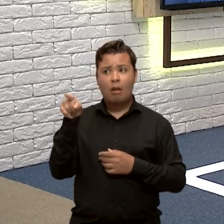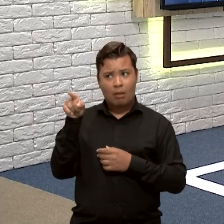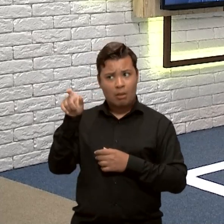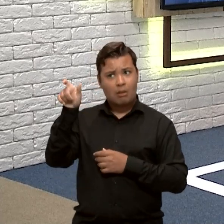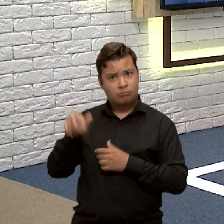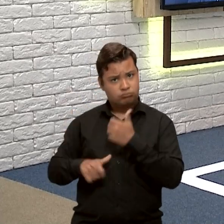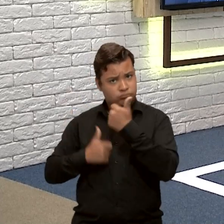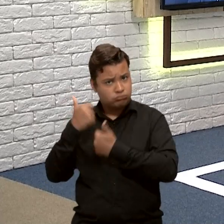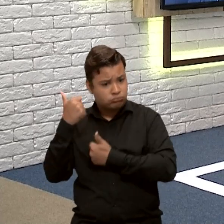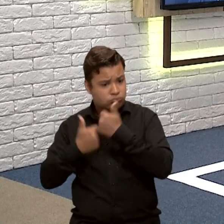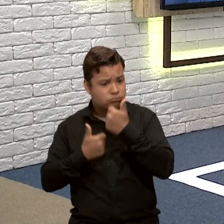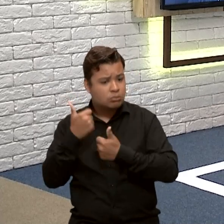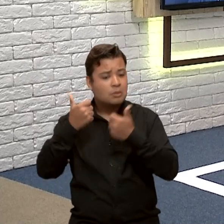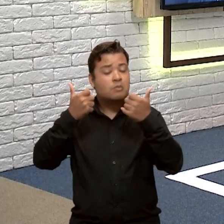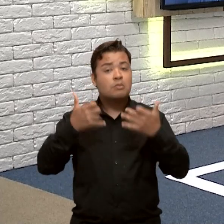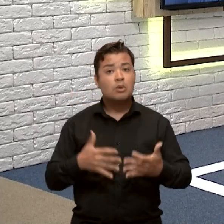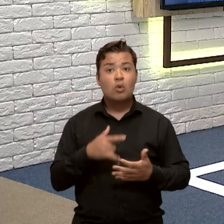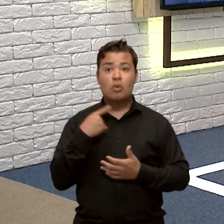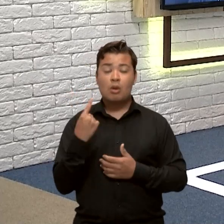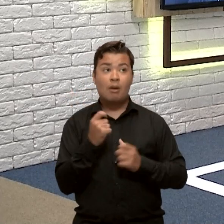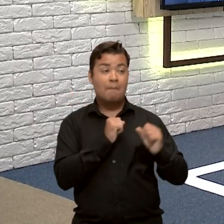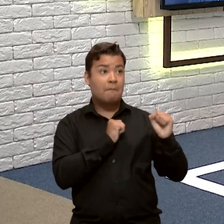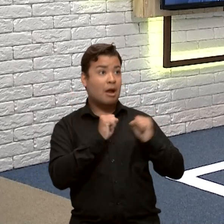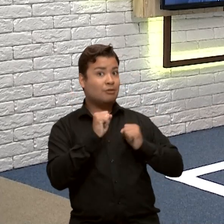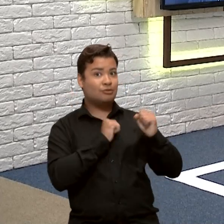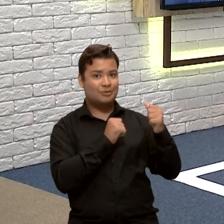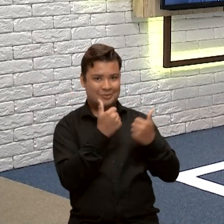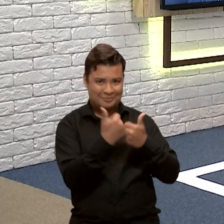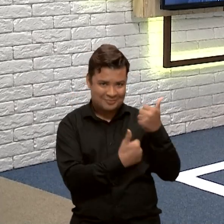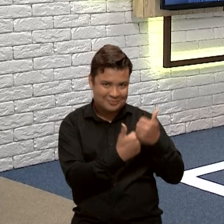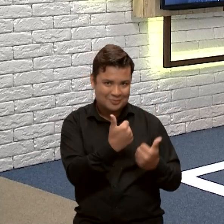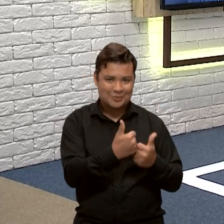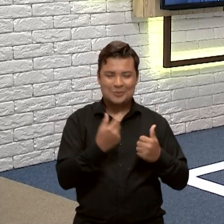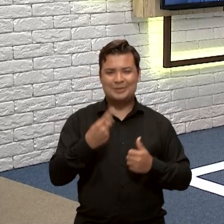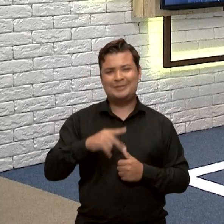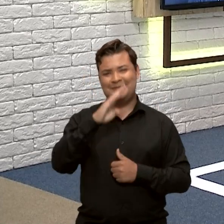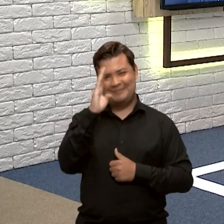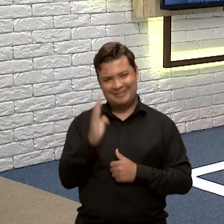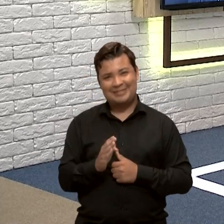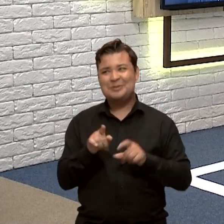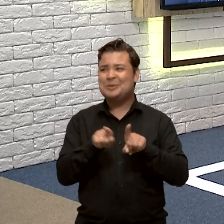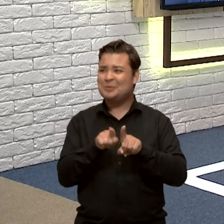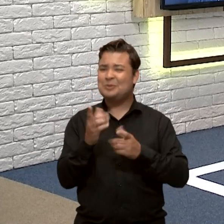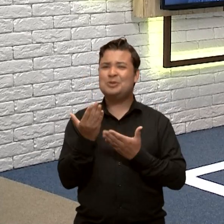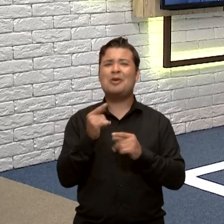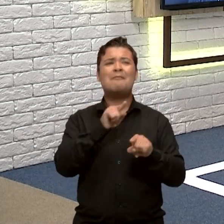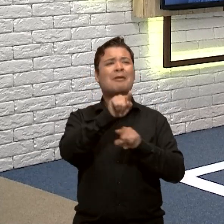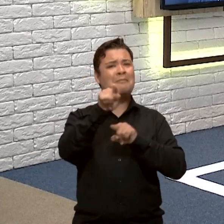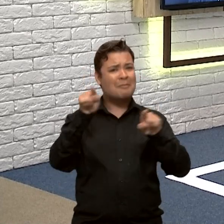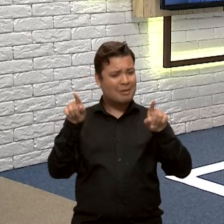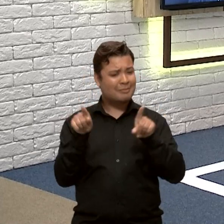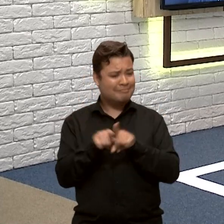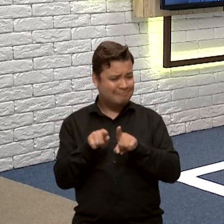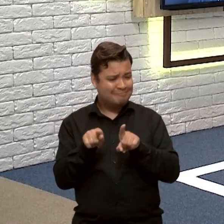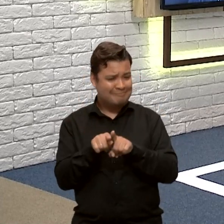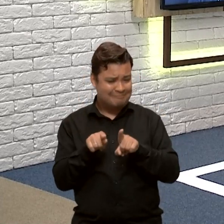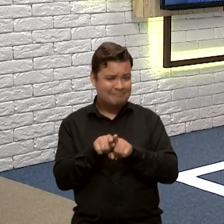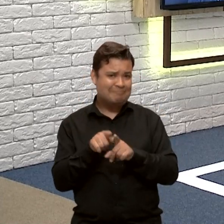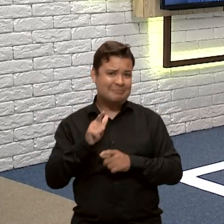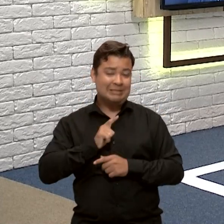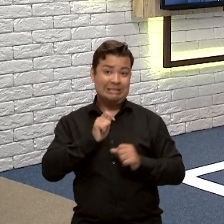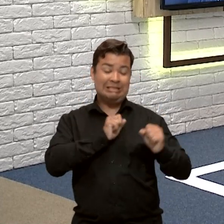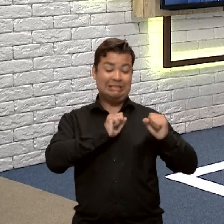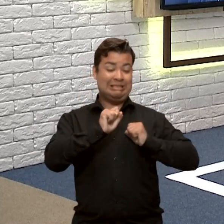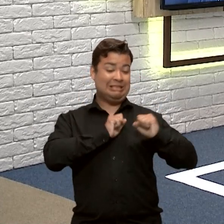nós brasileiros, inclusive com ele começou desde cedo, como muitos jovens brasileiros. O que explica